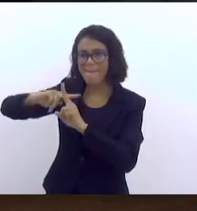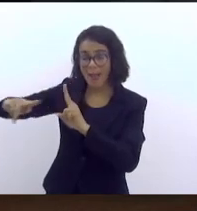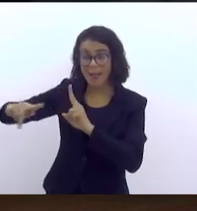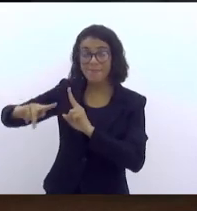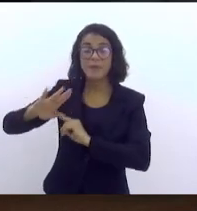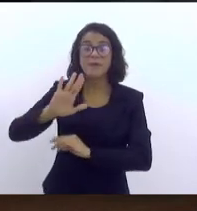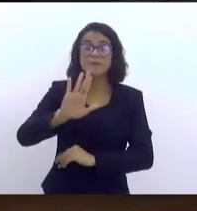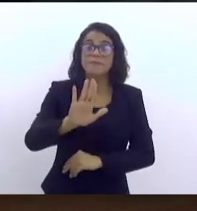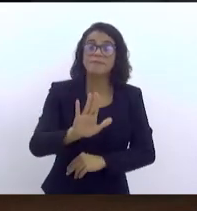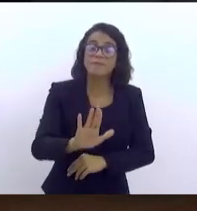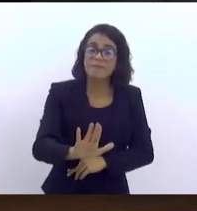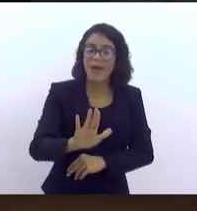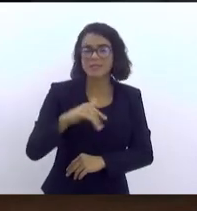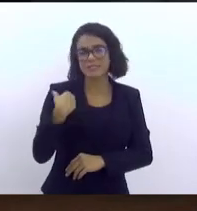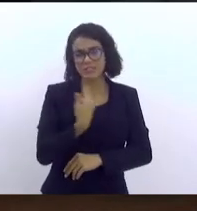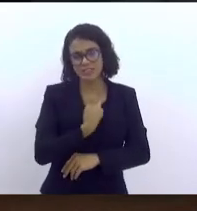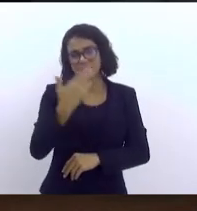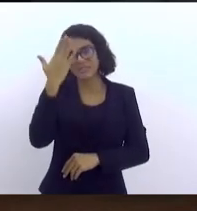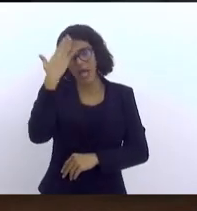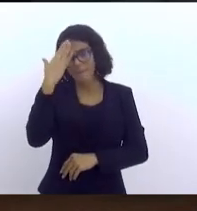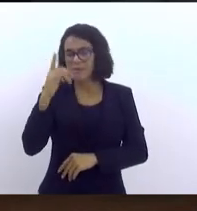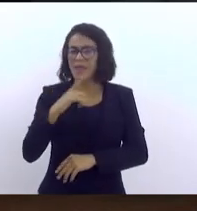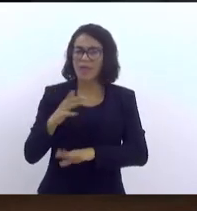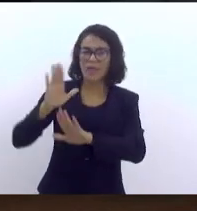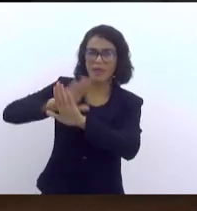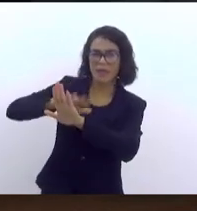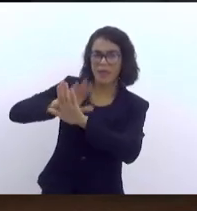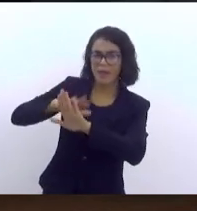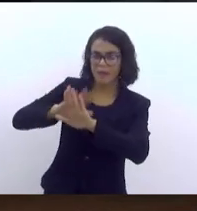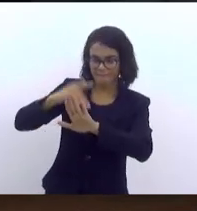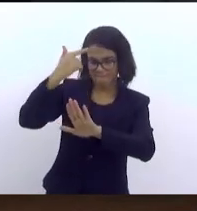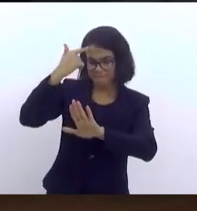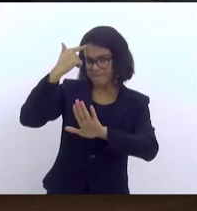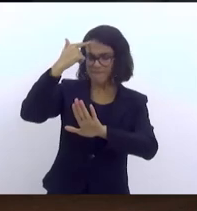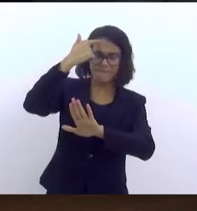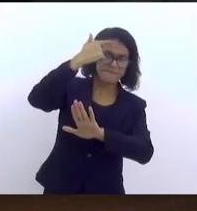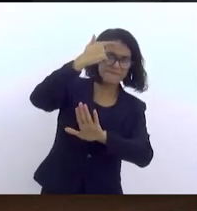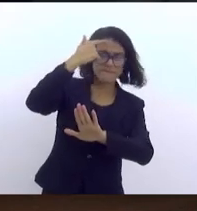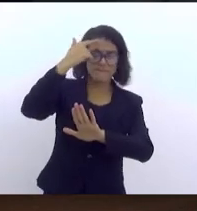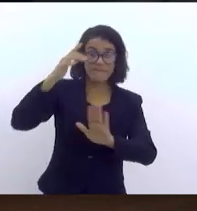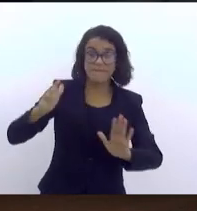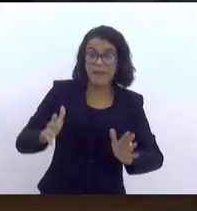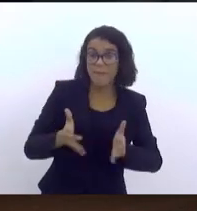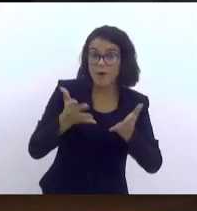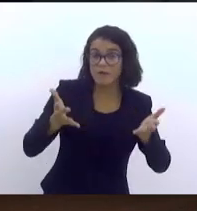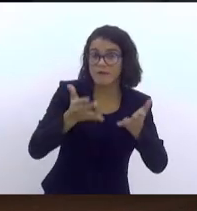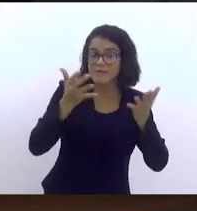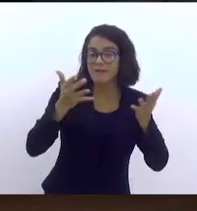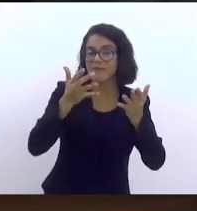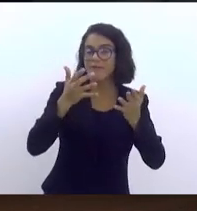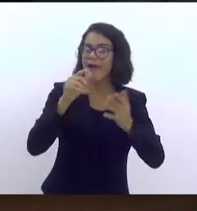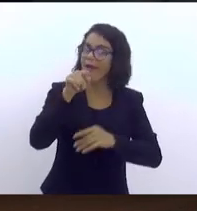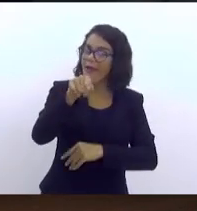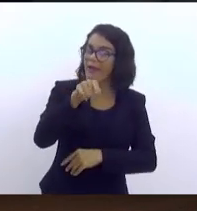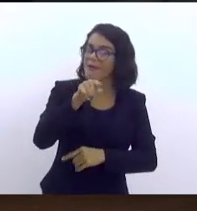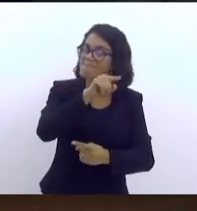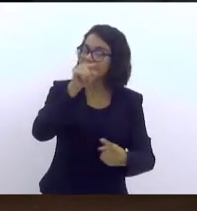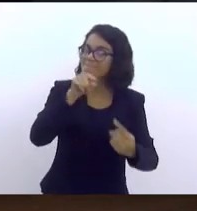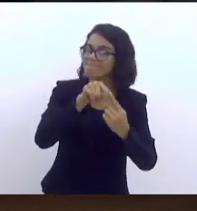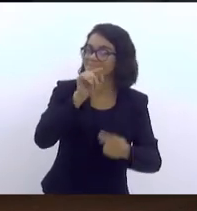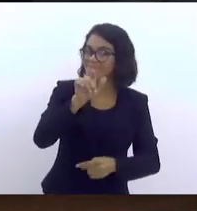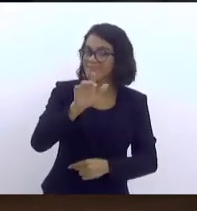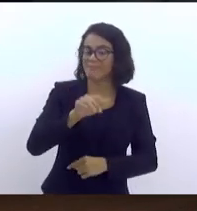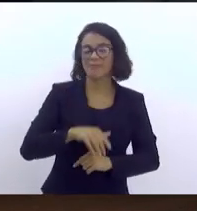tudo isso a gente sabe que tem uma motivação infelizmente e a gente tem que pegar por esse ponto por